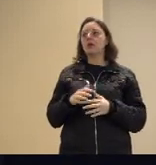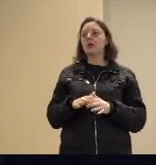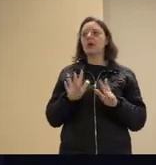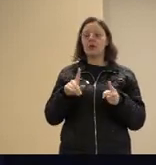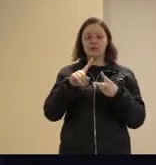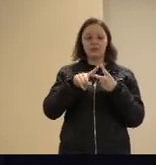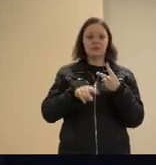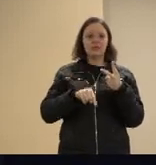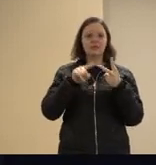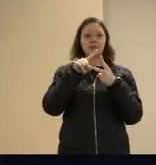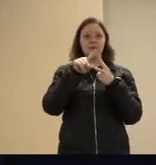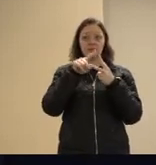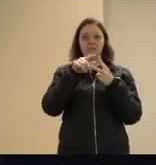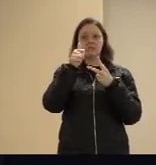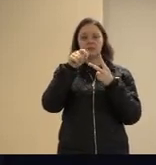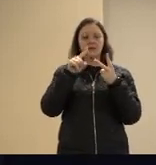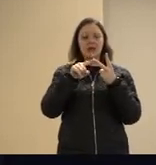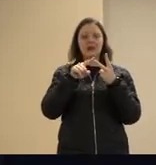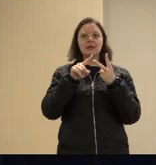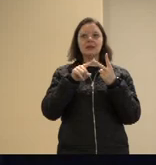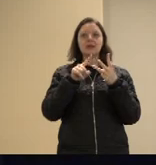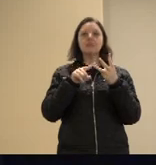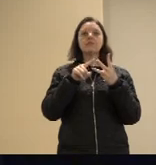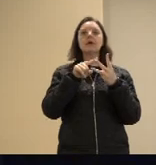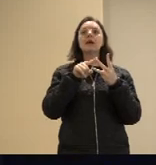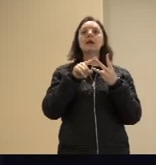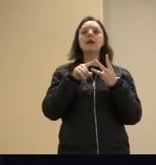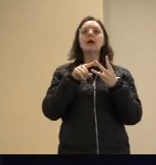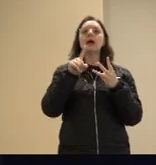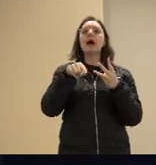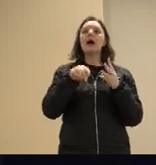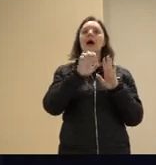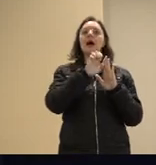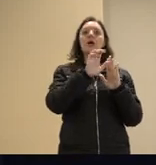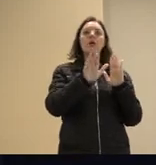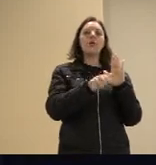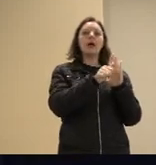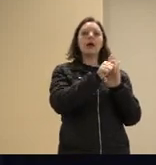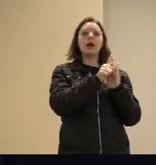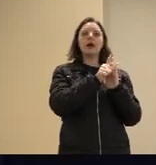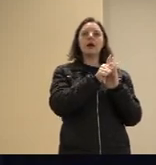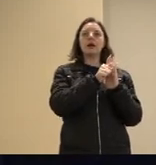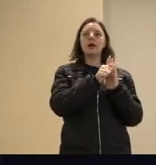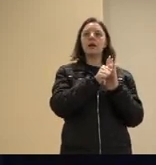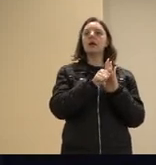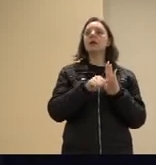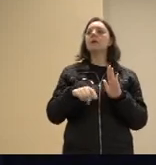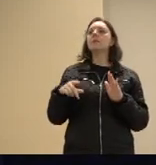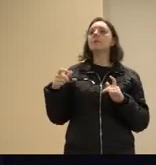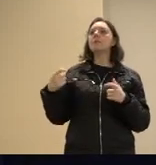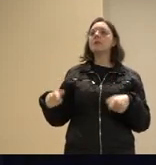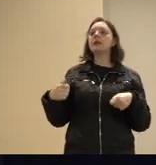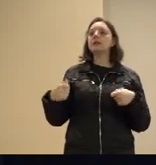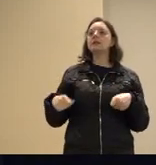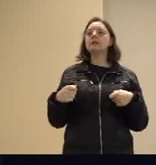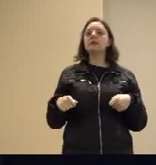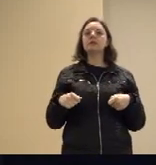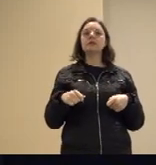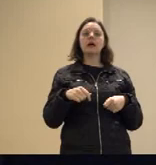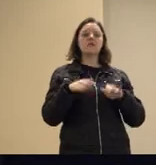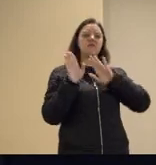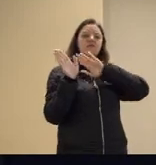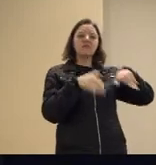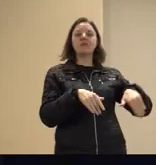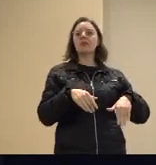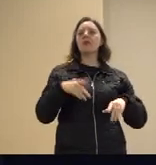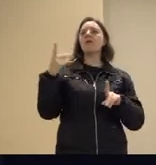que acham que o ECA deve ser desenhado num cacetete, né, e dá-lhe pau para todo mundo. Não importa